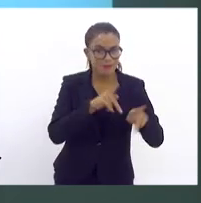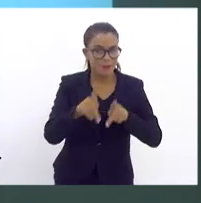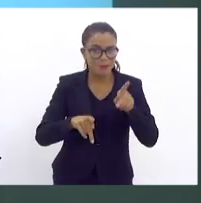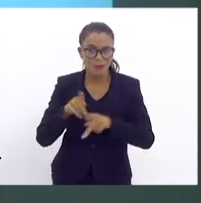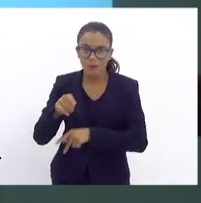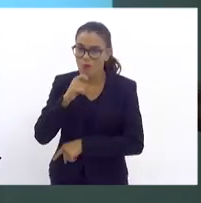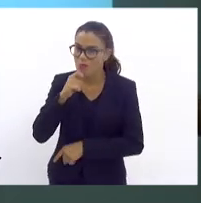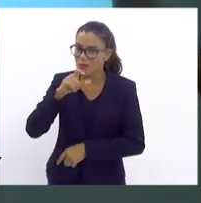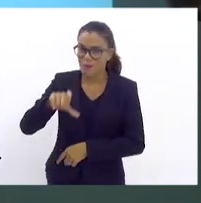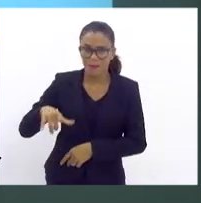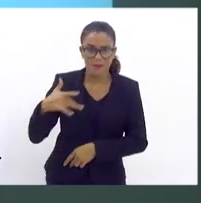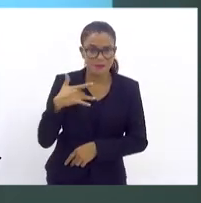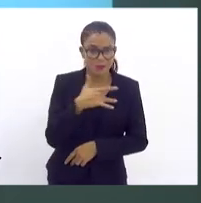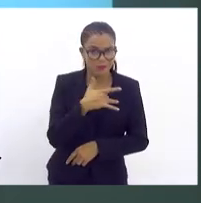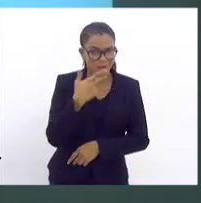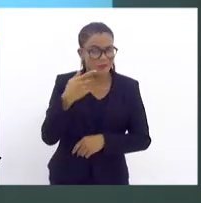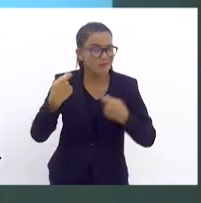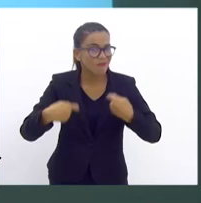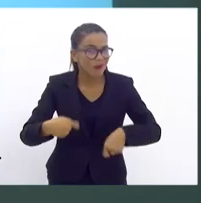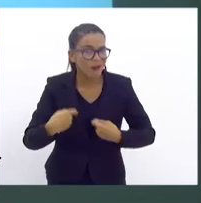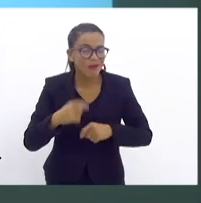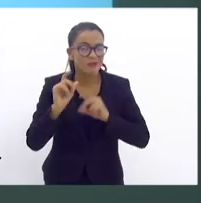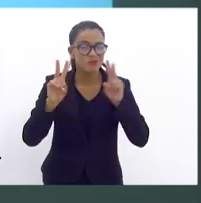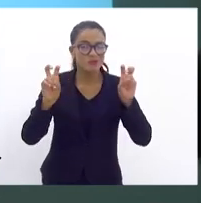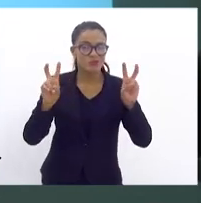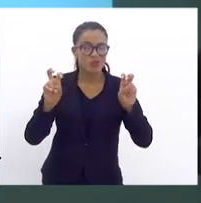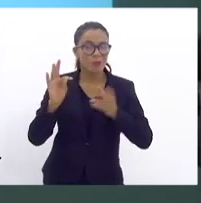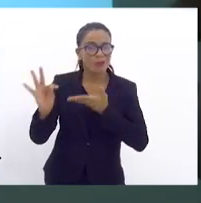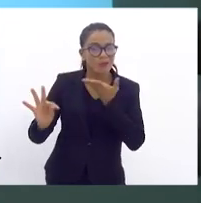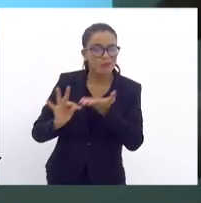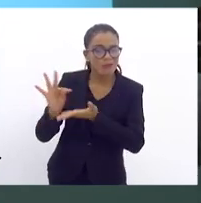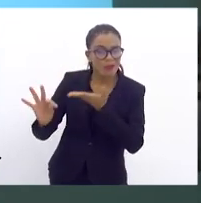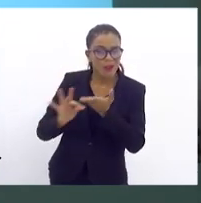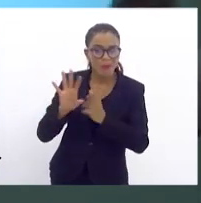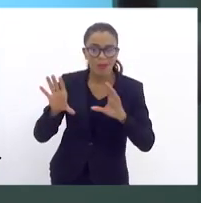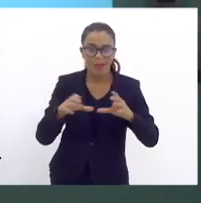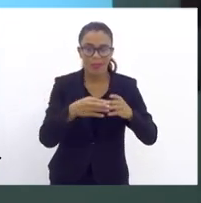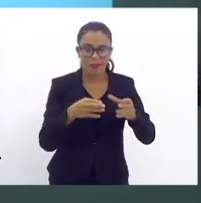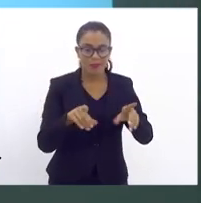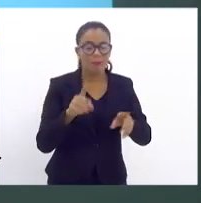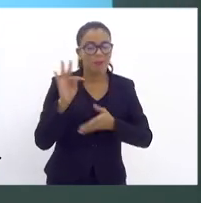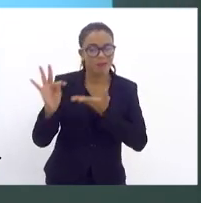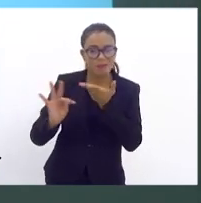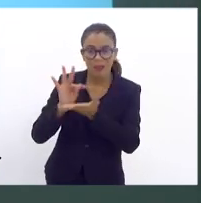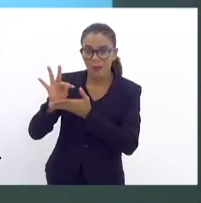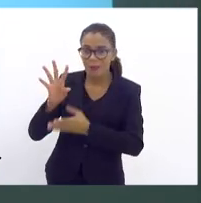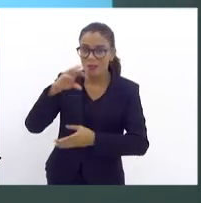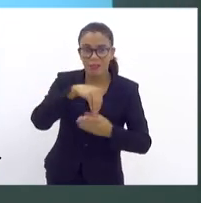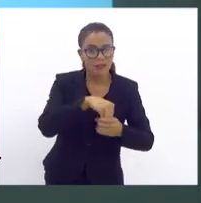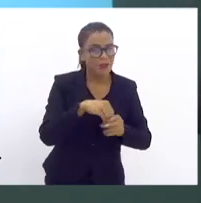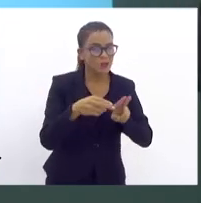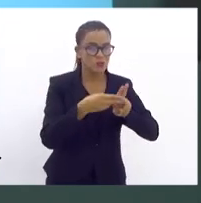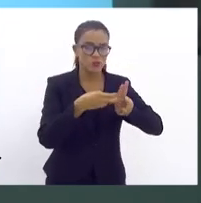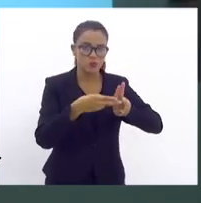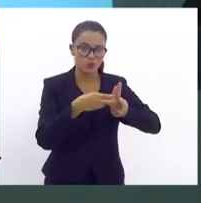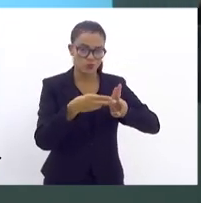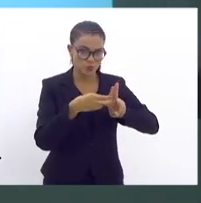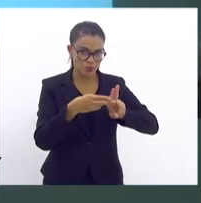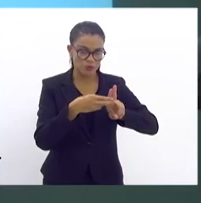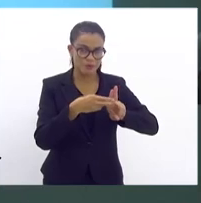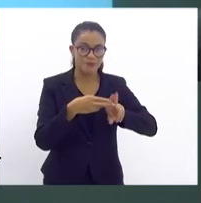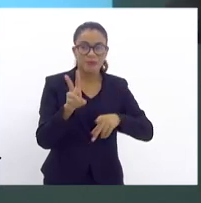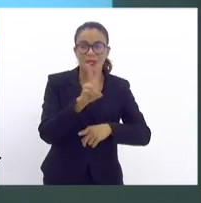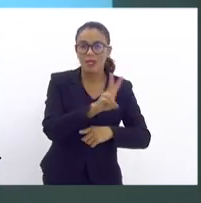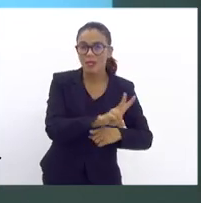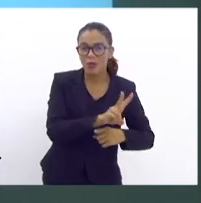de saúde a gente tem que falar sobre terapias equipes terapêuticas no SUS depois a gente enquanto